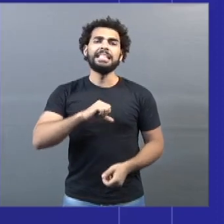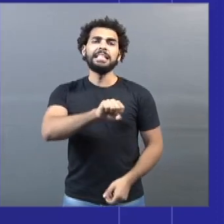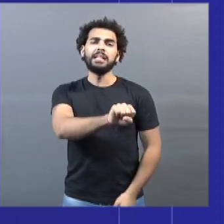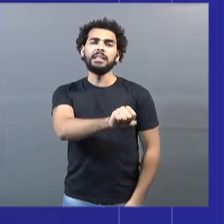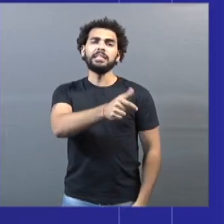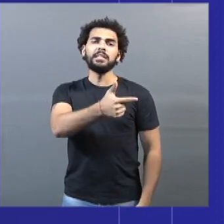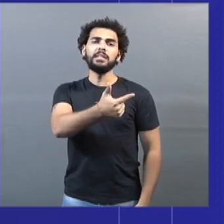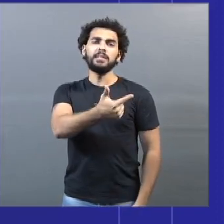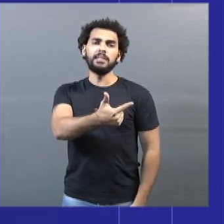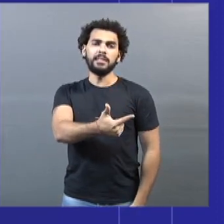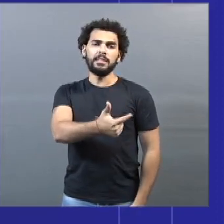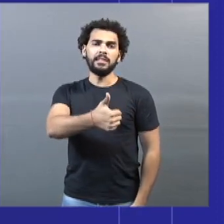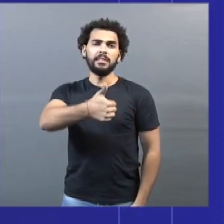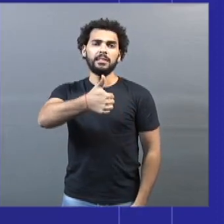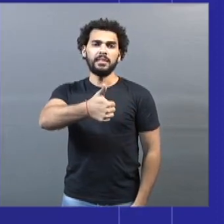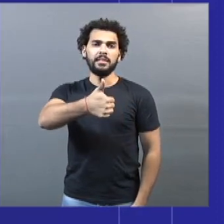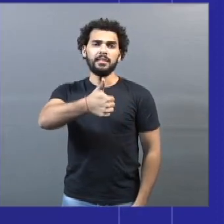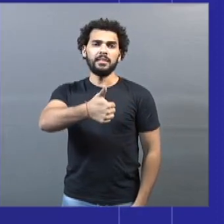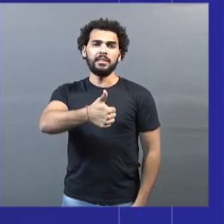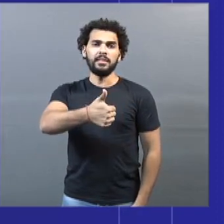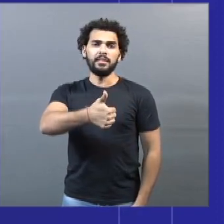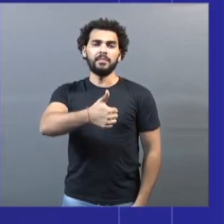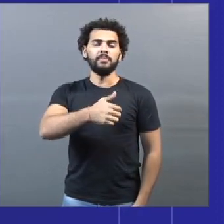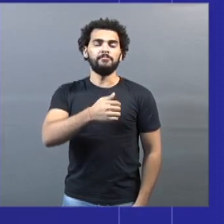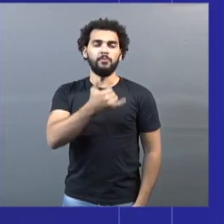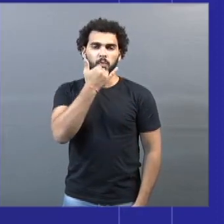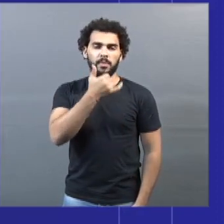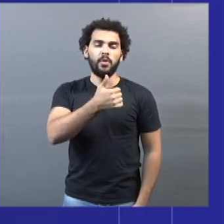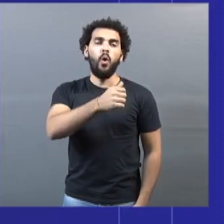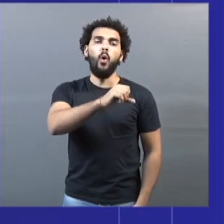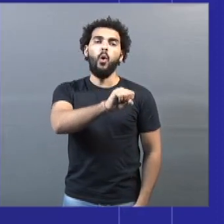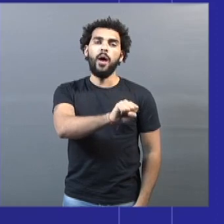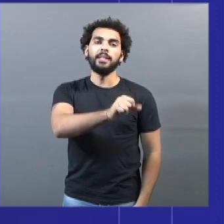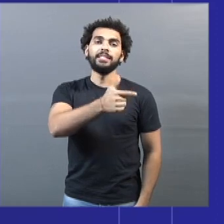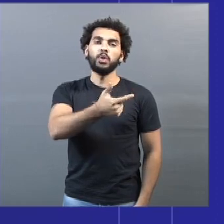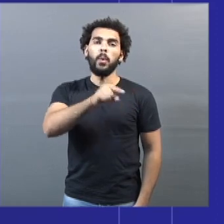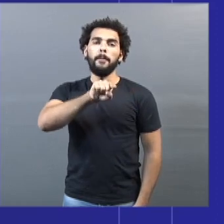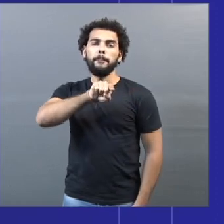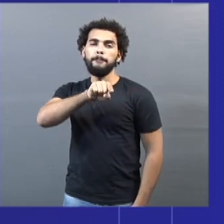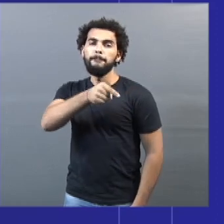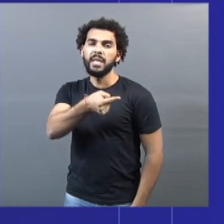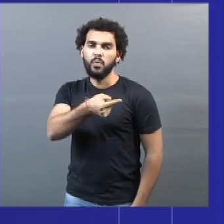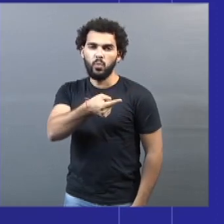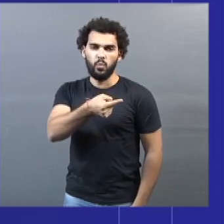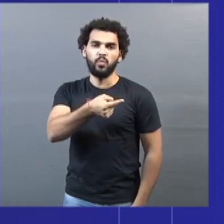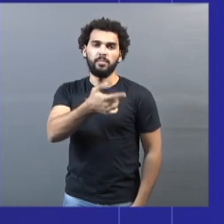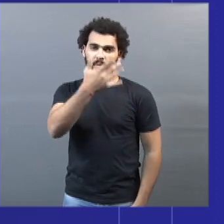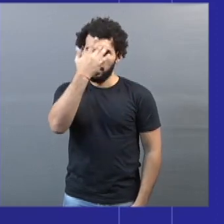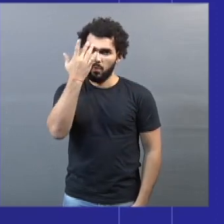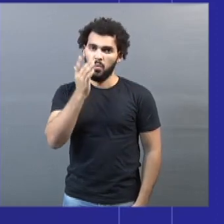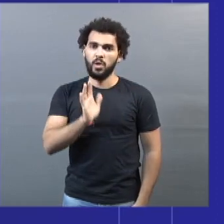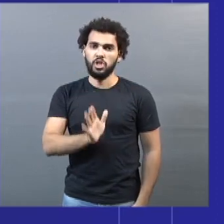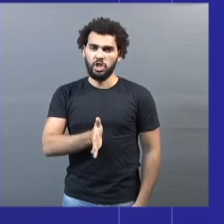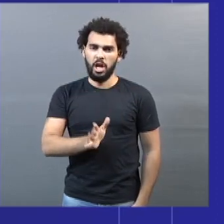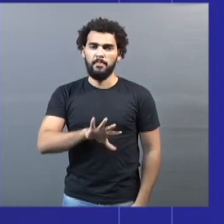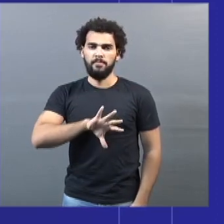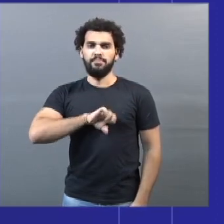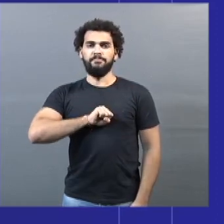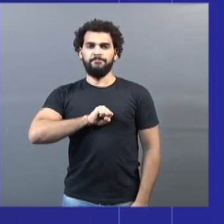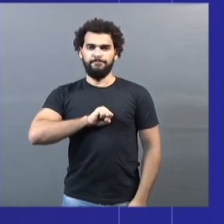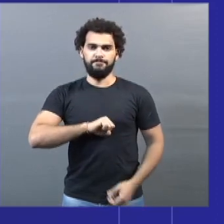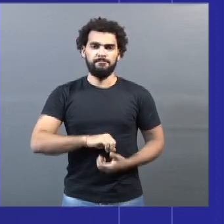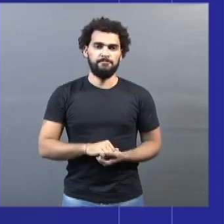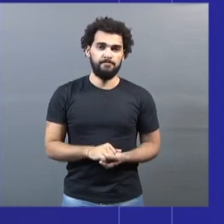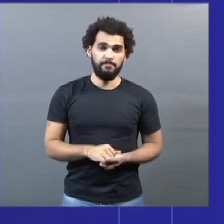mil casos e 10. Em Minas, até agora,